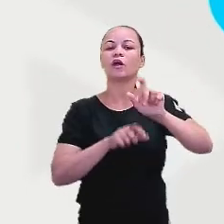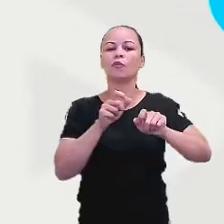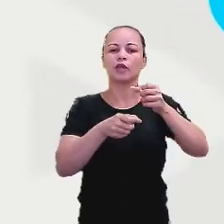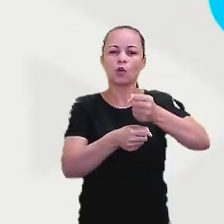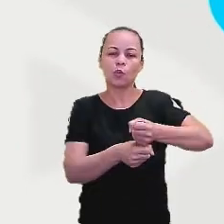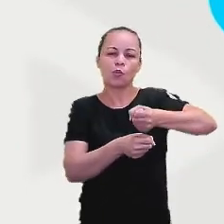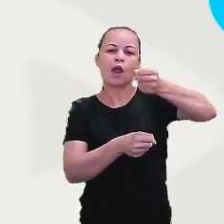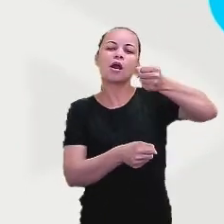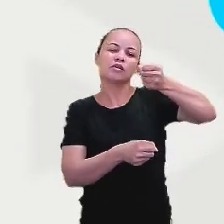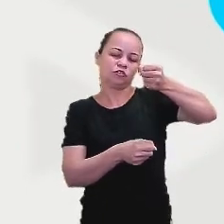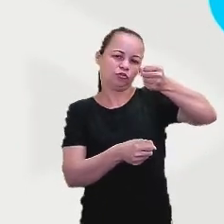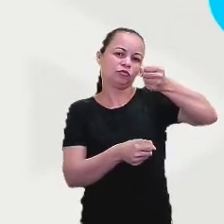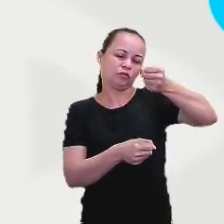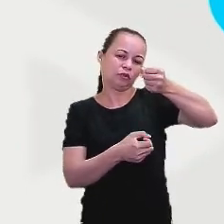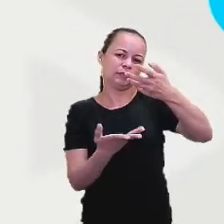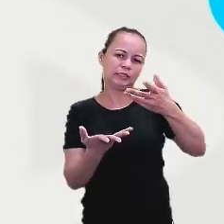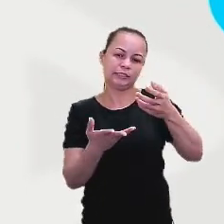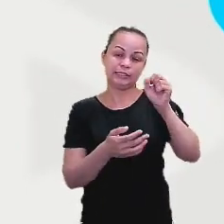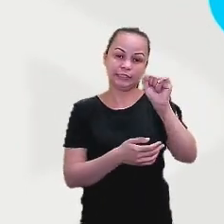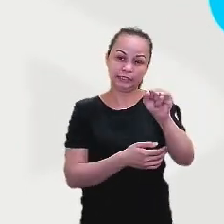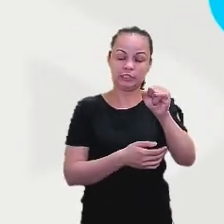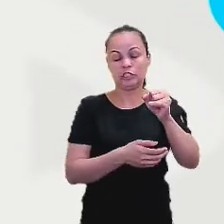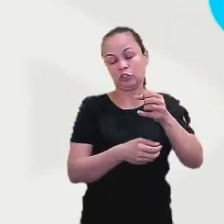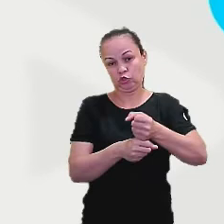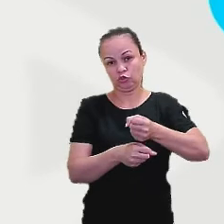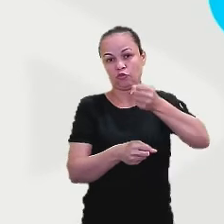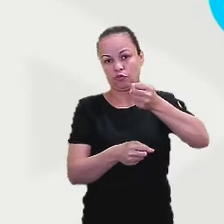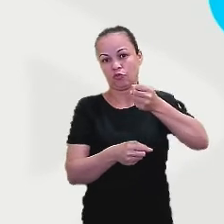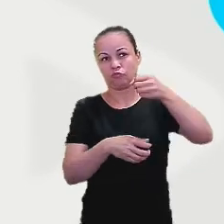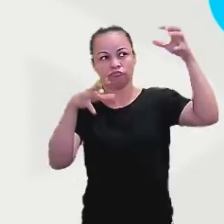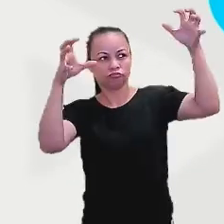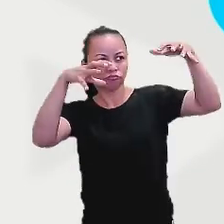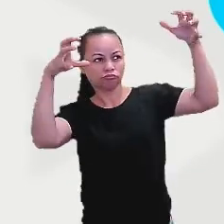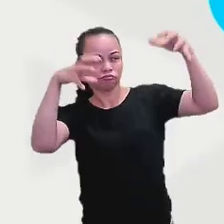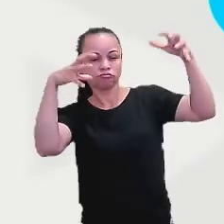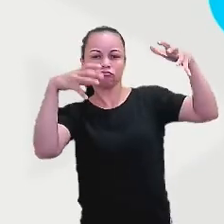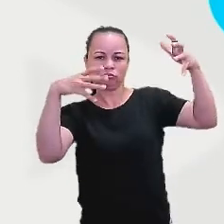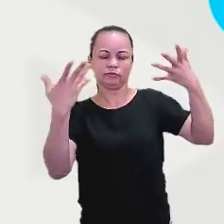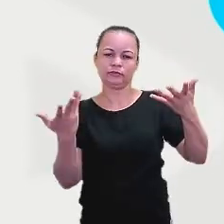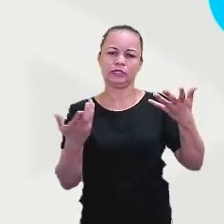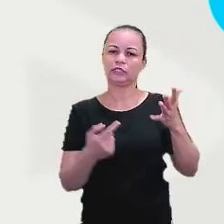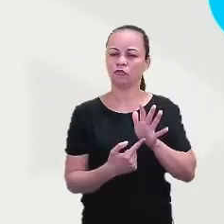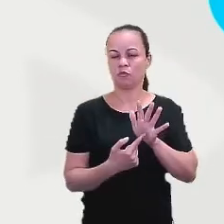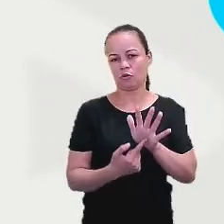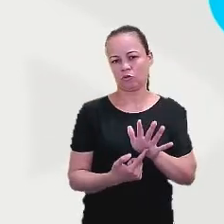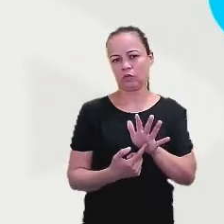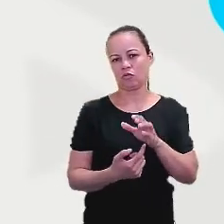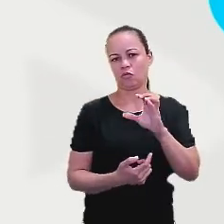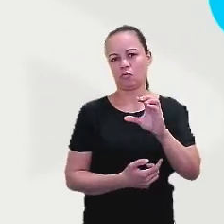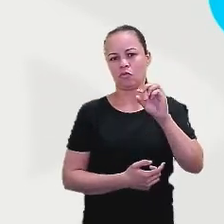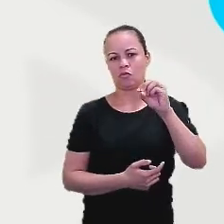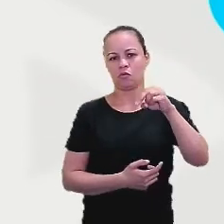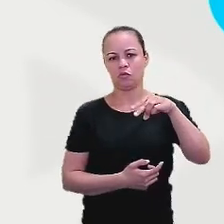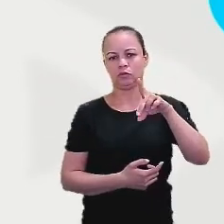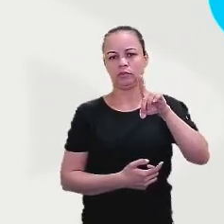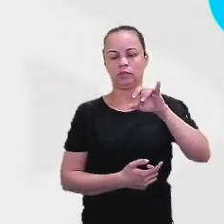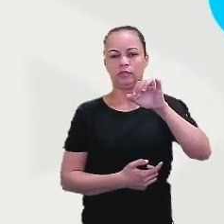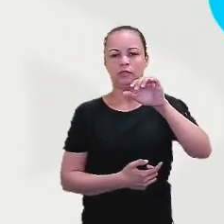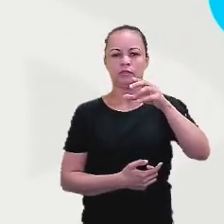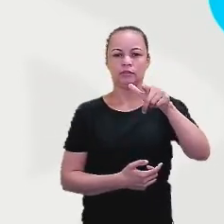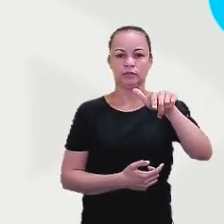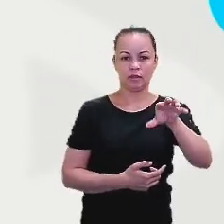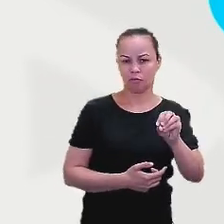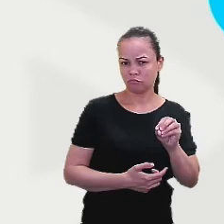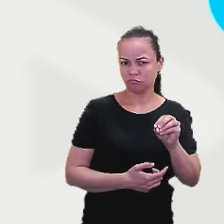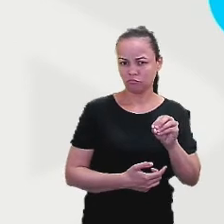a condição, só vou usar o guarda-chuva se chover, certo? Então, aí eu estou apresentando alguma condição Não, né? Estou